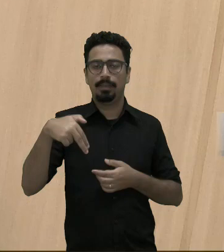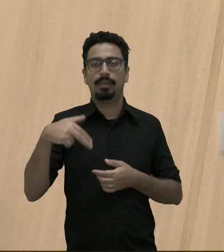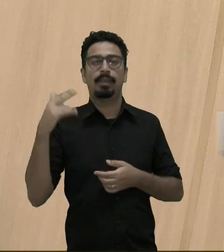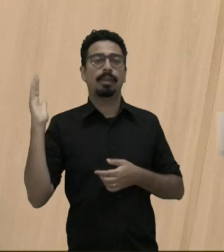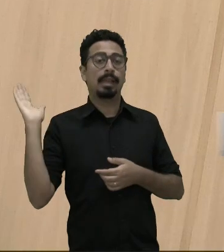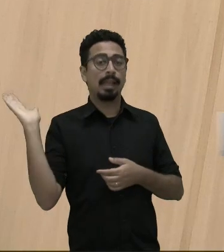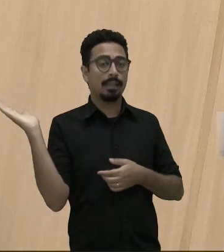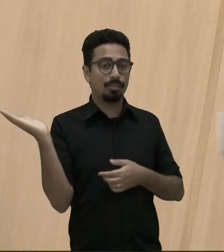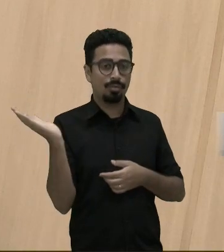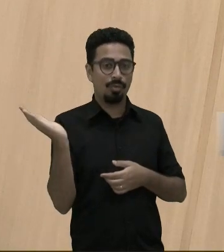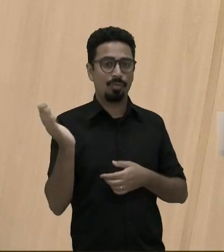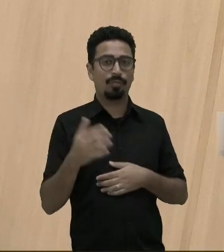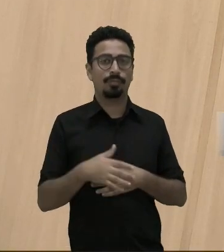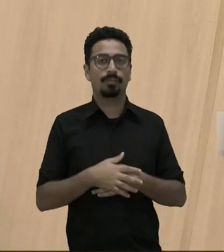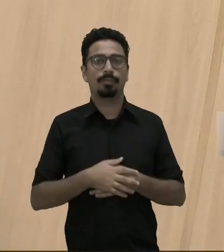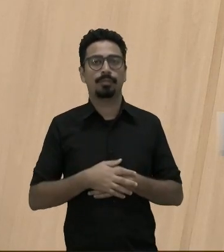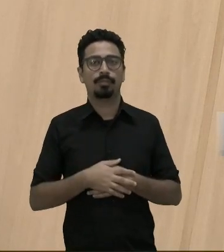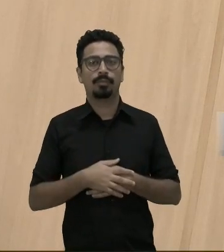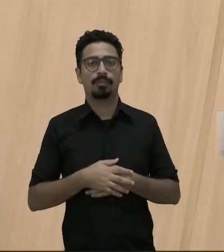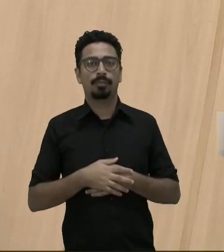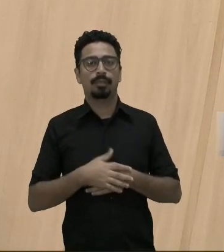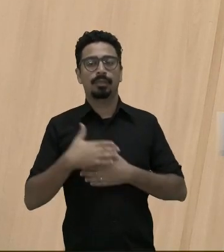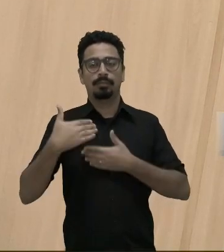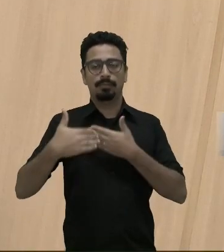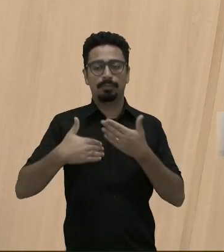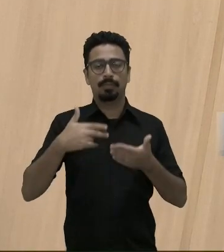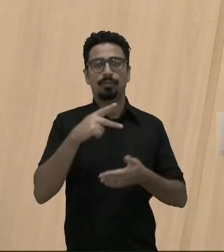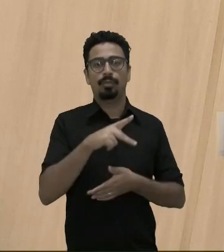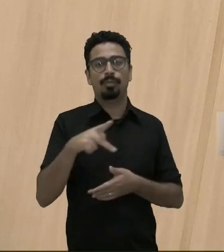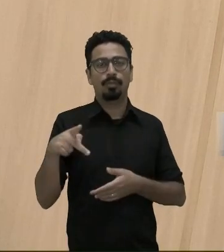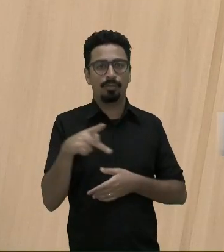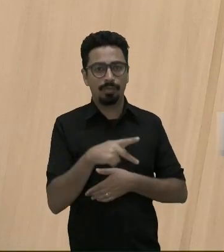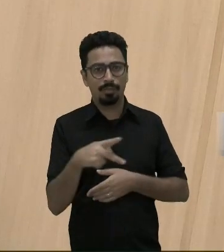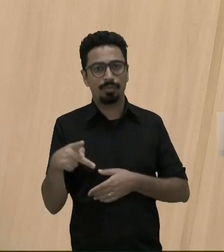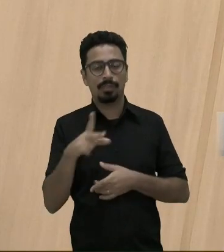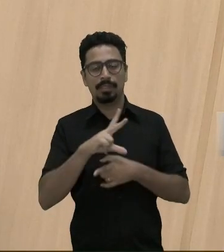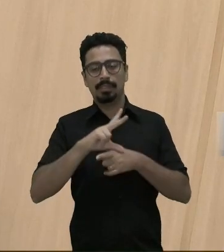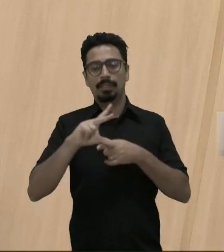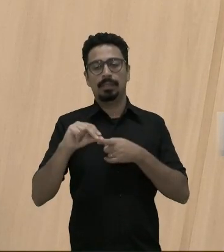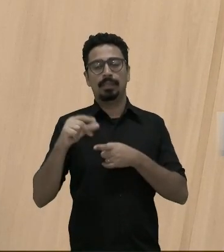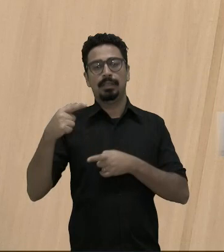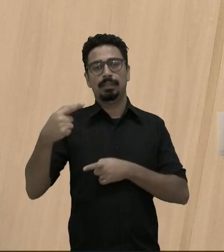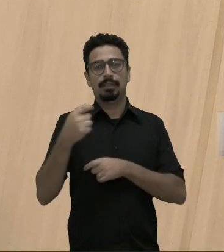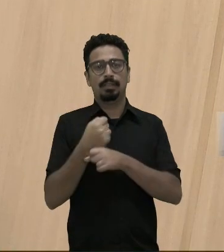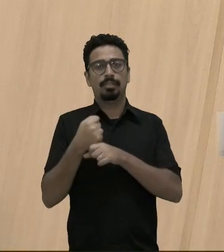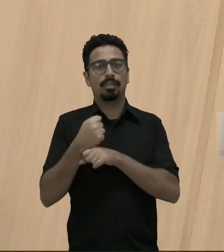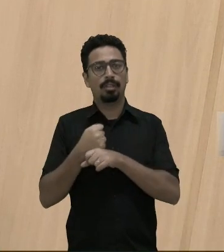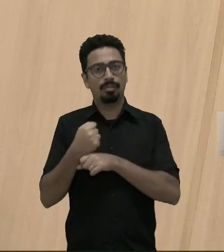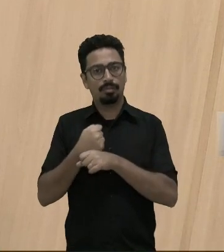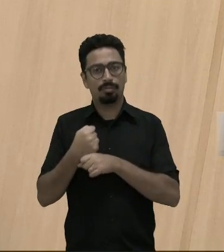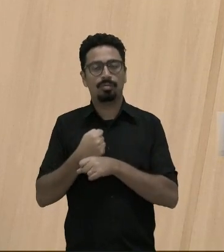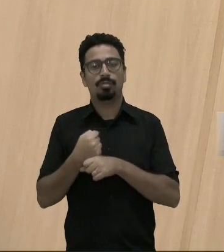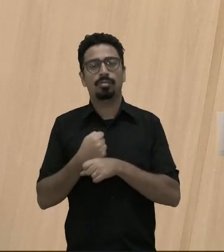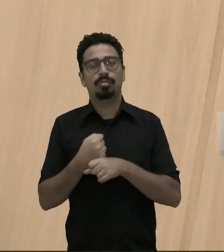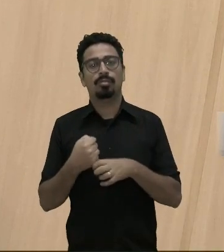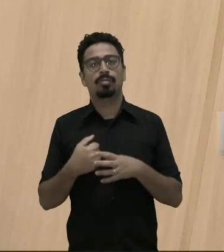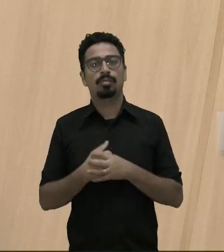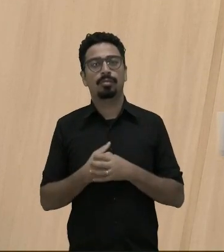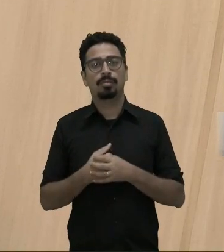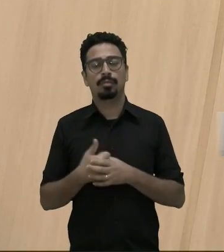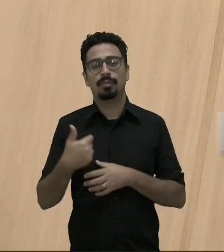garçom, fui professor do Senac durante 7 anos, fui meta executivo